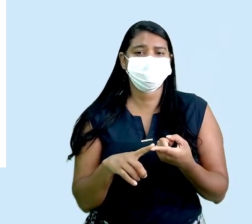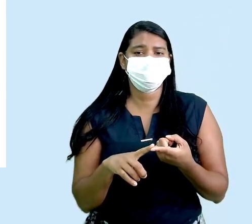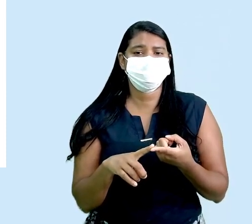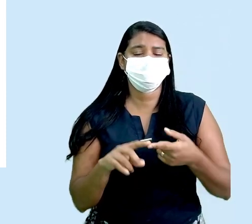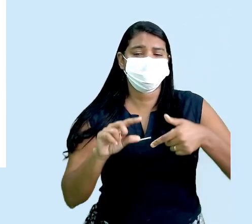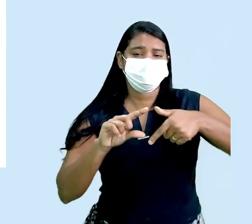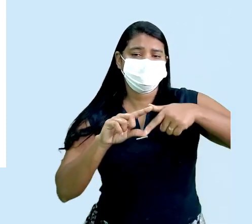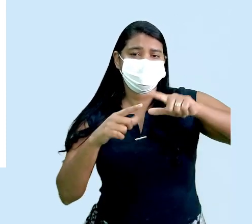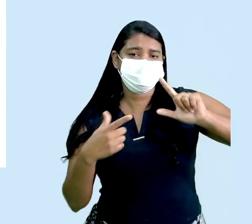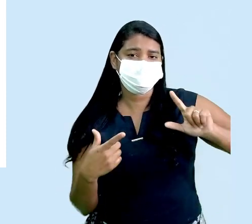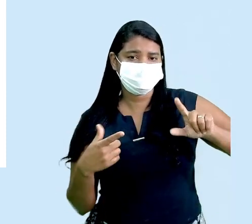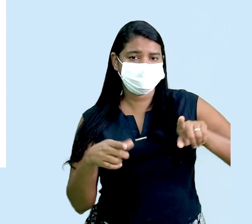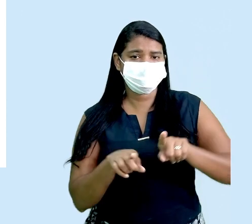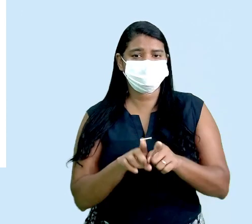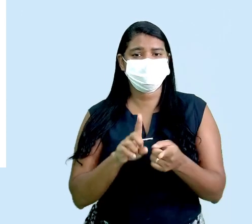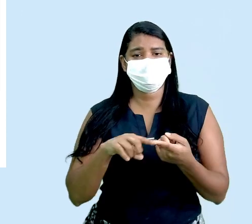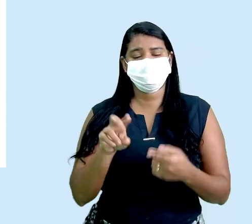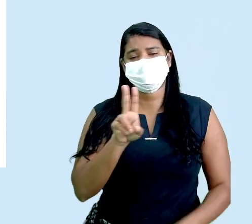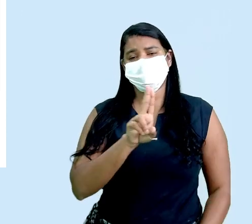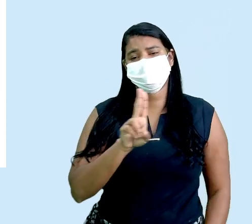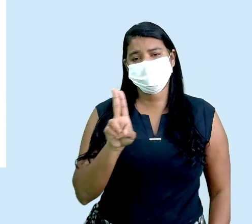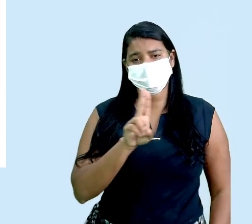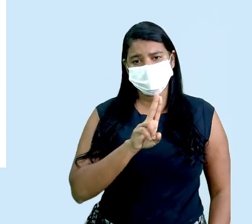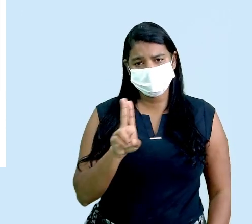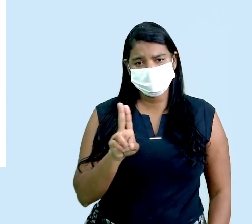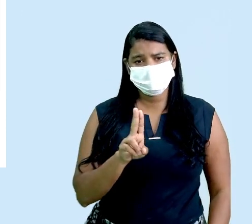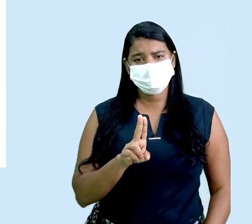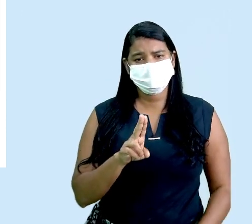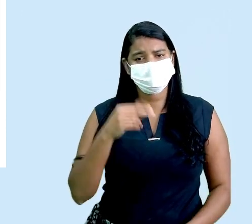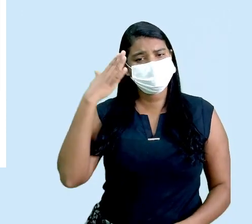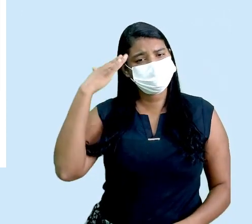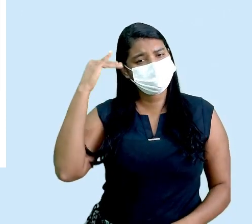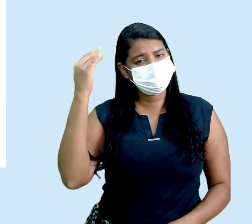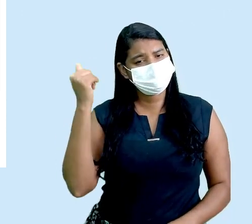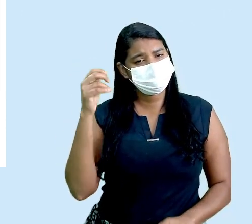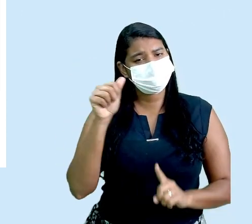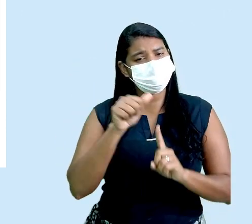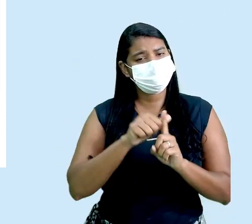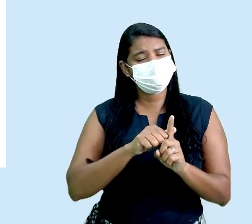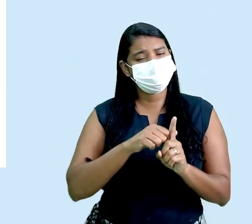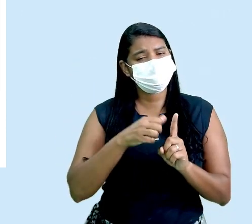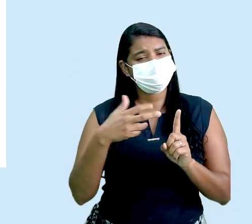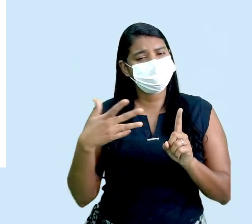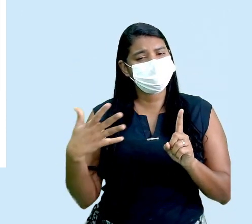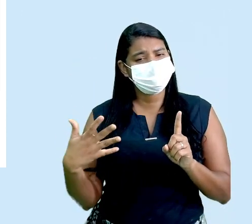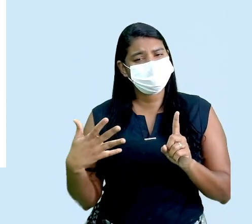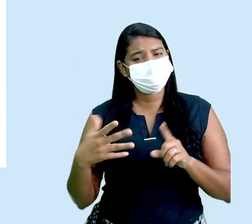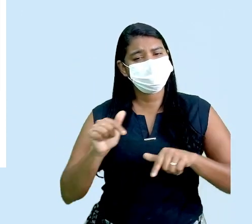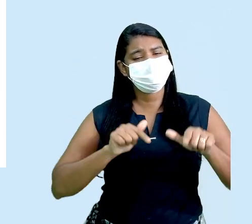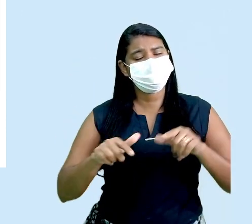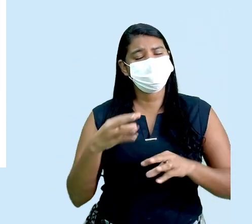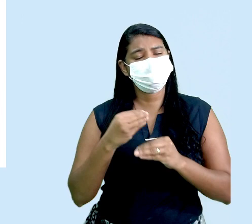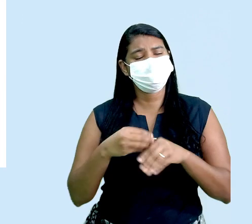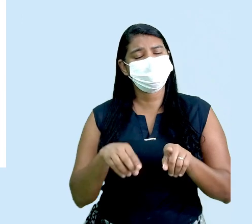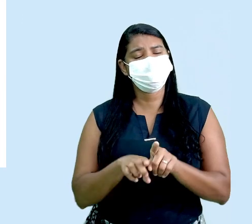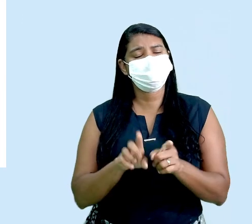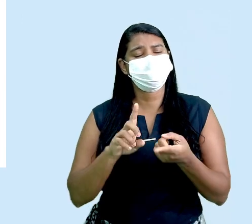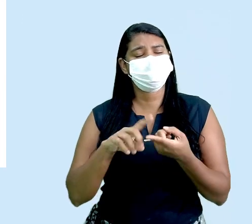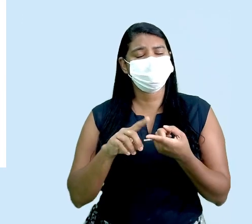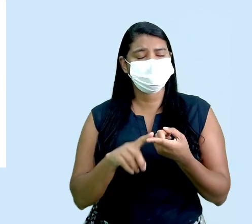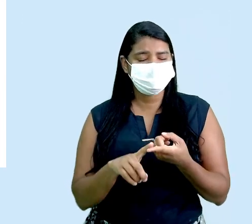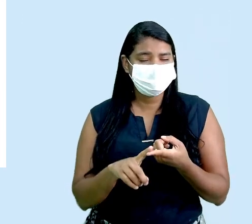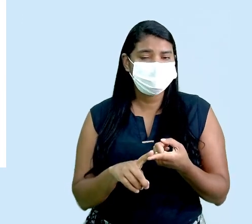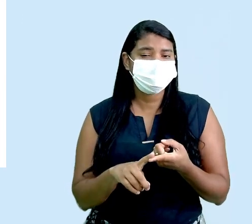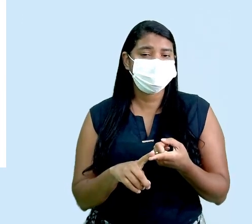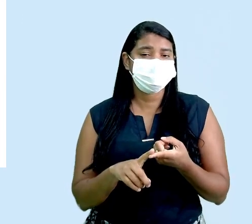Moderne, o nome da exposição é uma exposição muito grande, que durou muitos meses em Paris, onde se trabalhou também essa questão